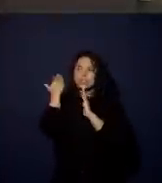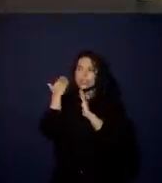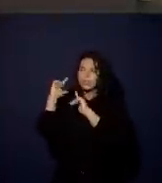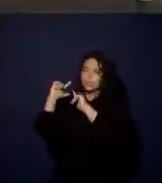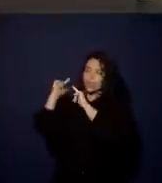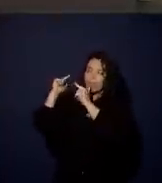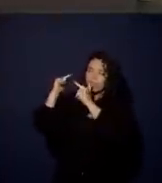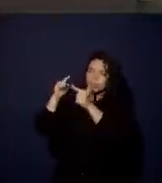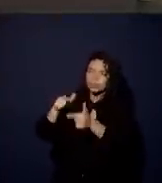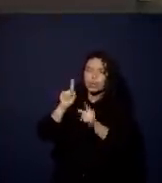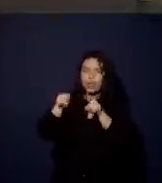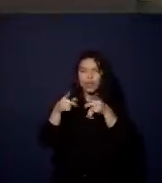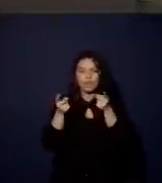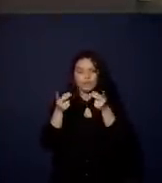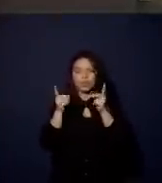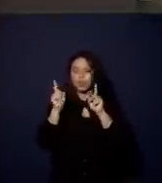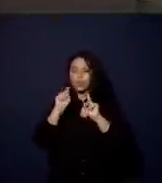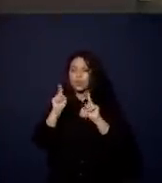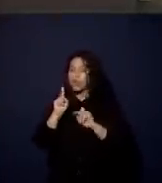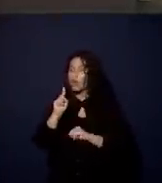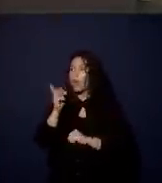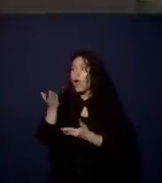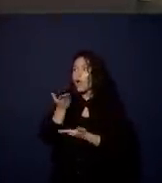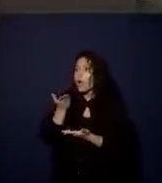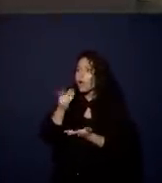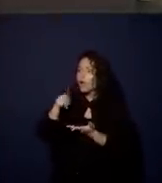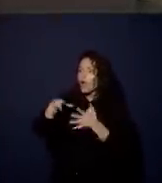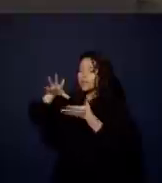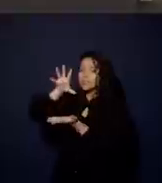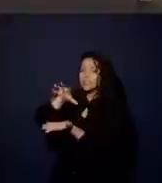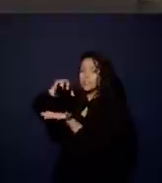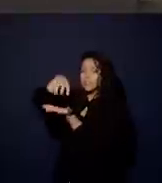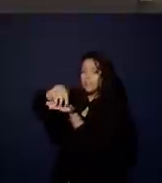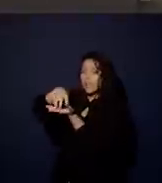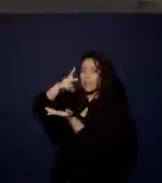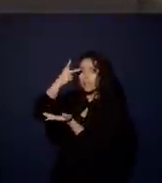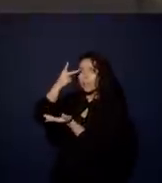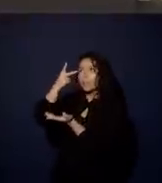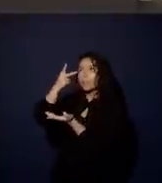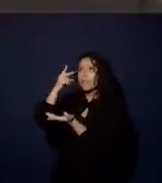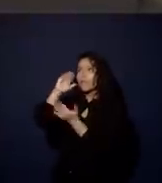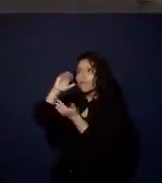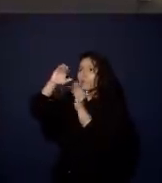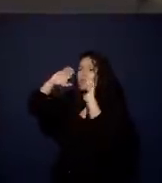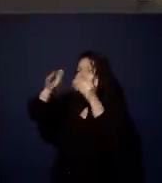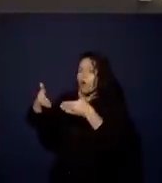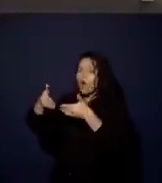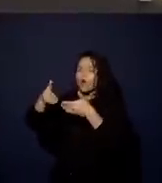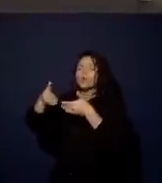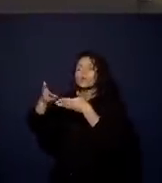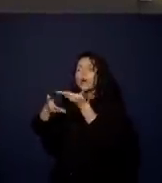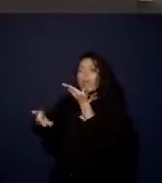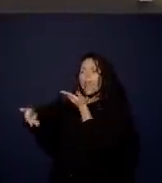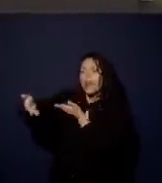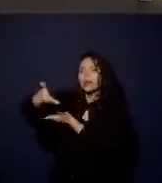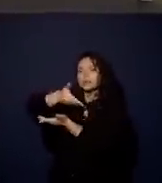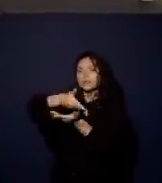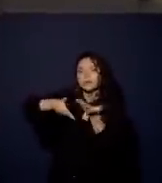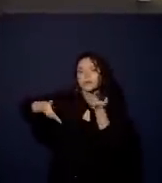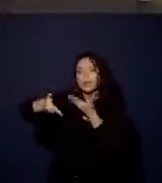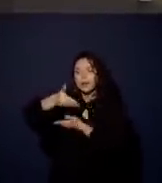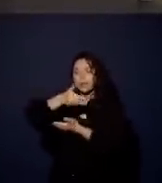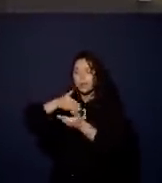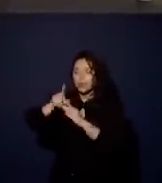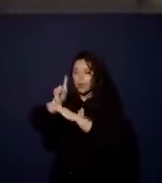faz venda ela é um grande centro de relacionamento com consumidor Então ela é a nossa agência a gente tem o Buck que a nossa